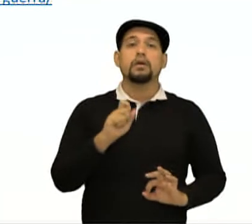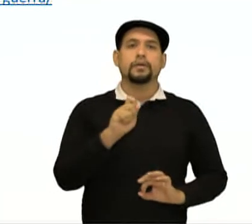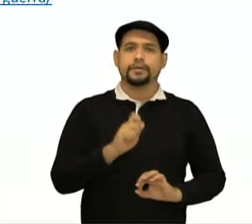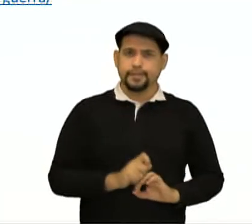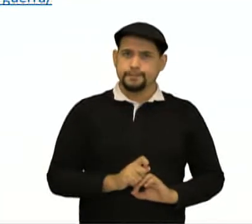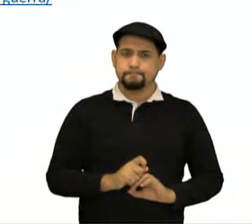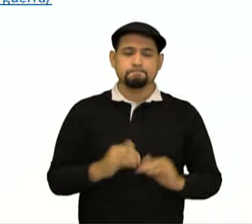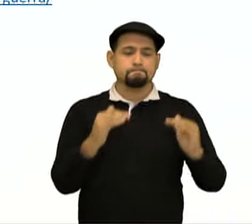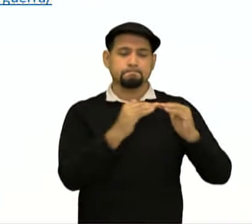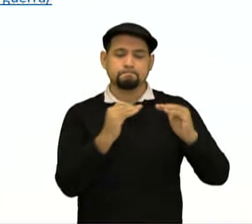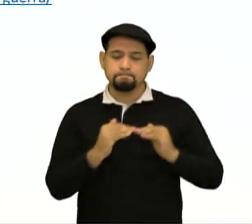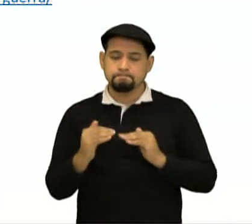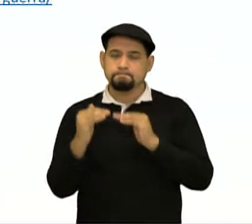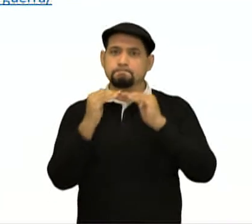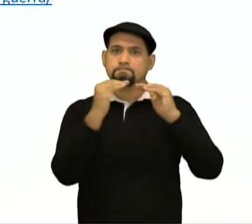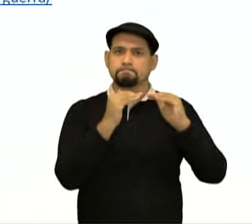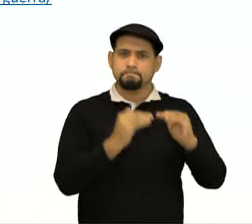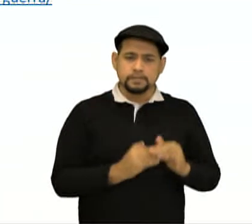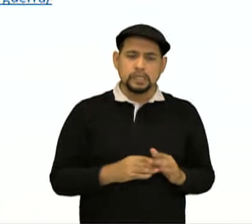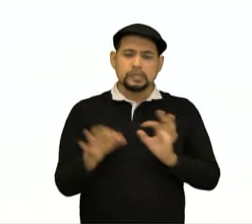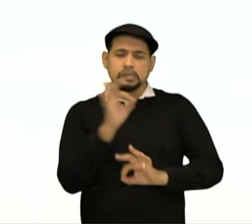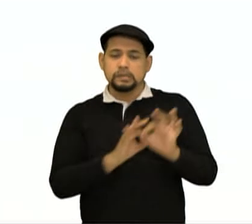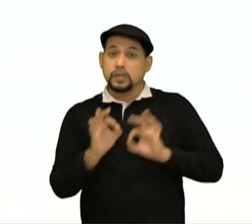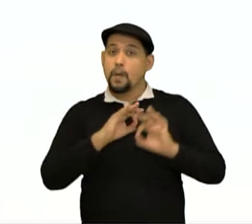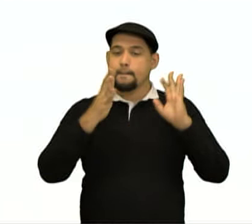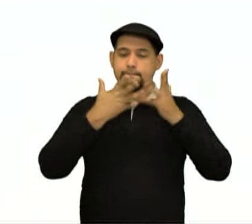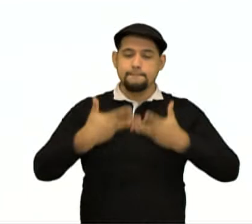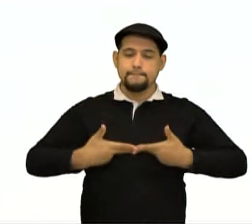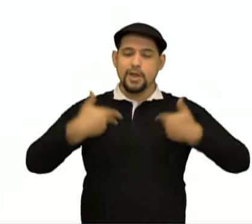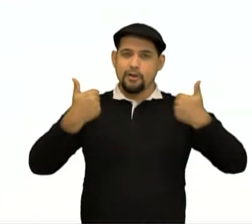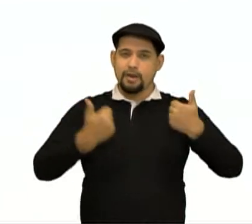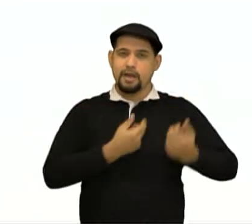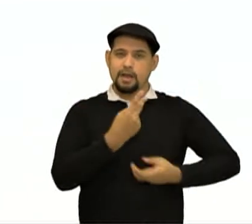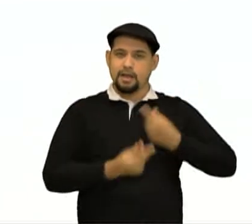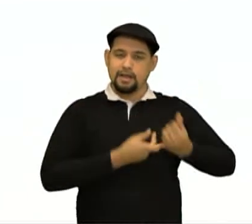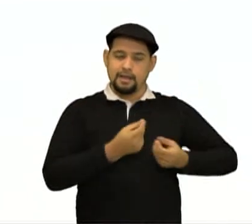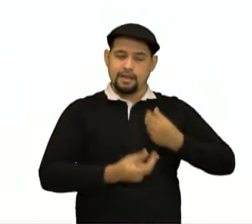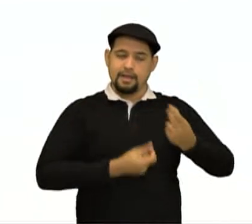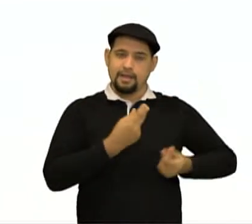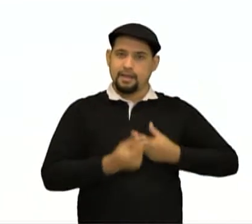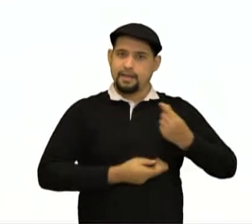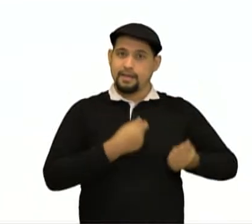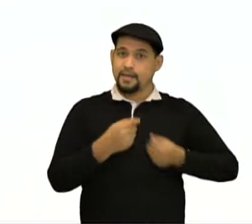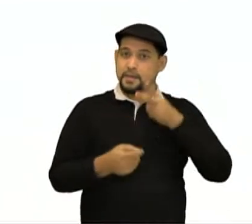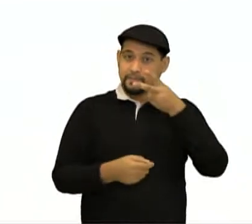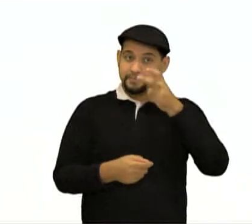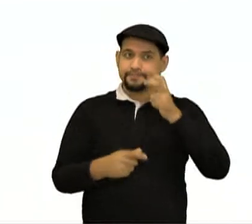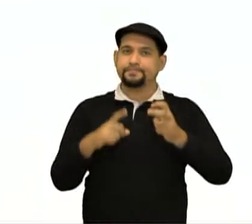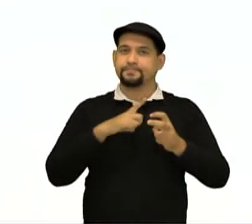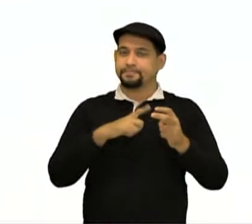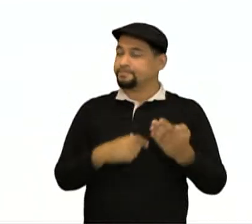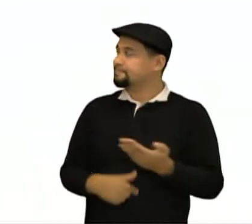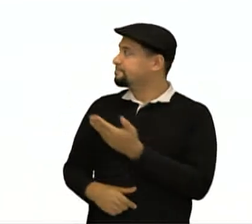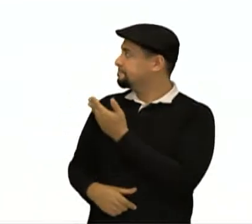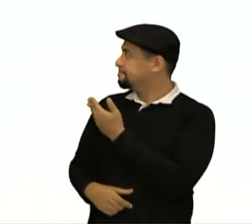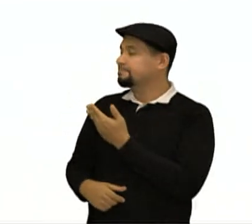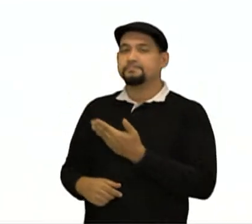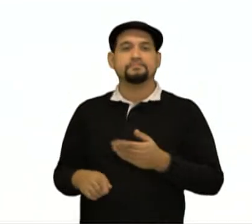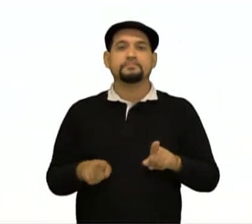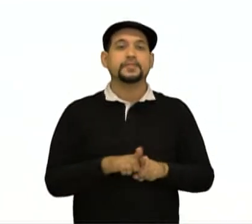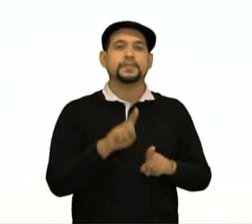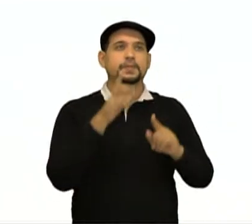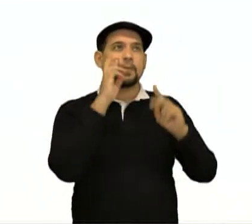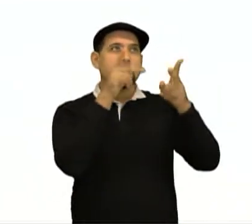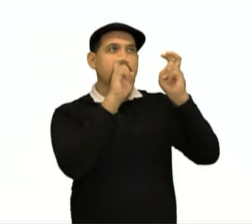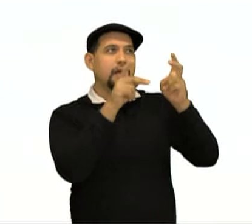ter um acordo para um incremento ou melhoria Econômica vejam aqui que tem essa situação visto